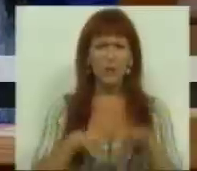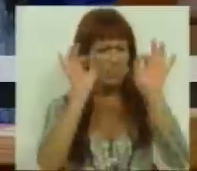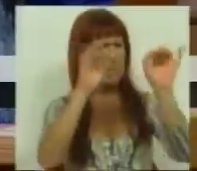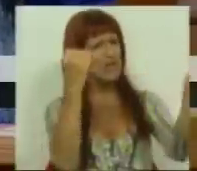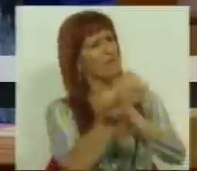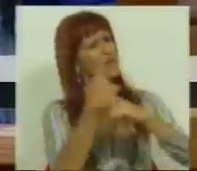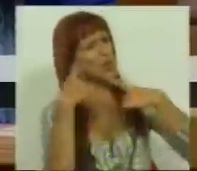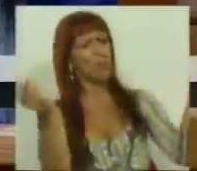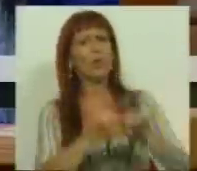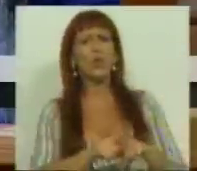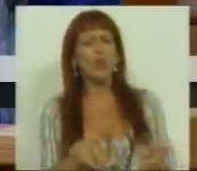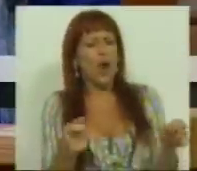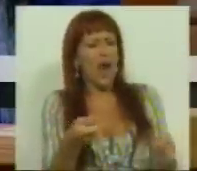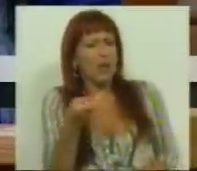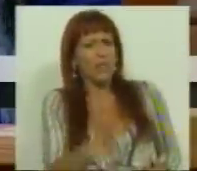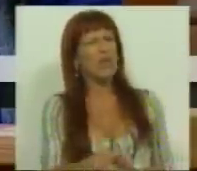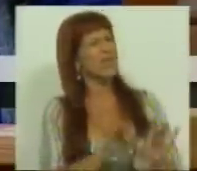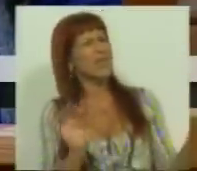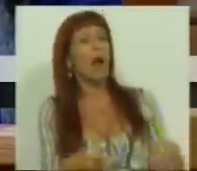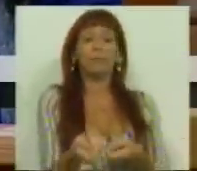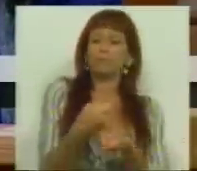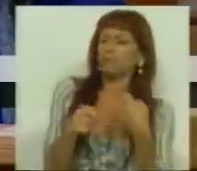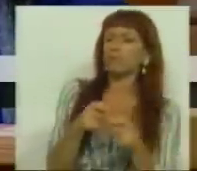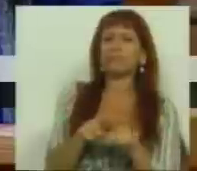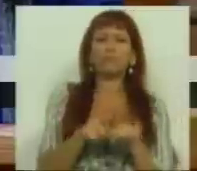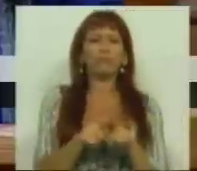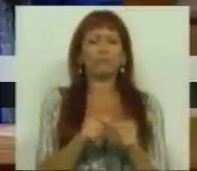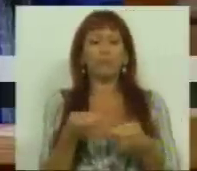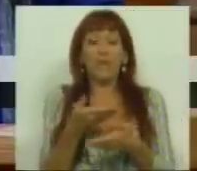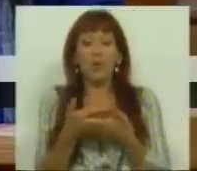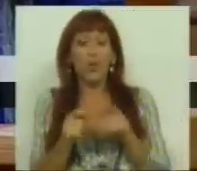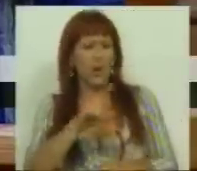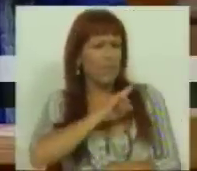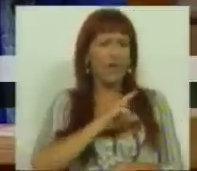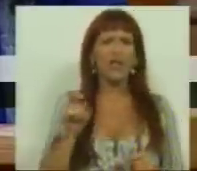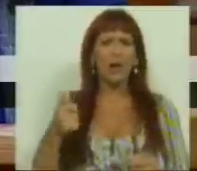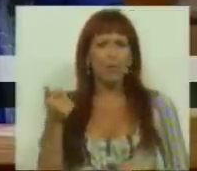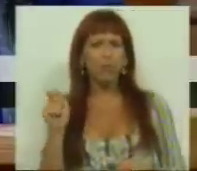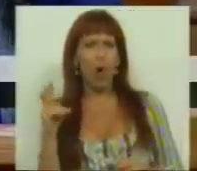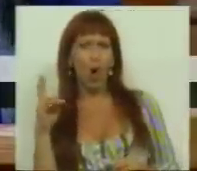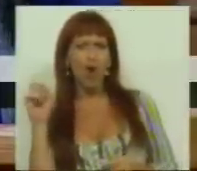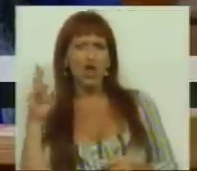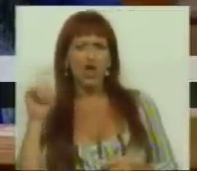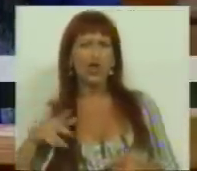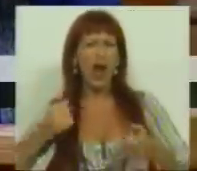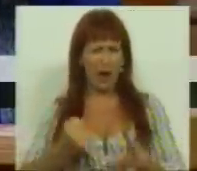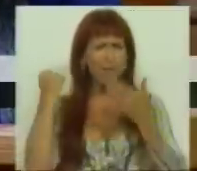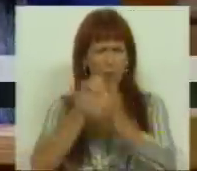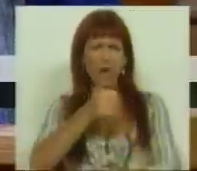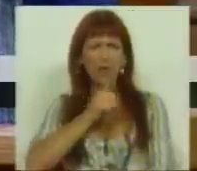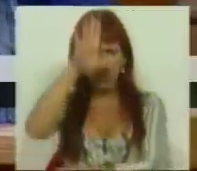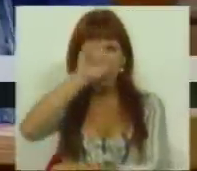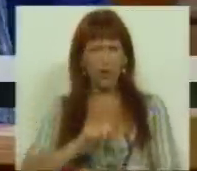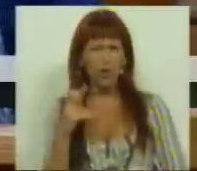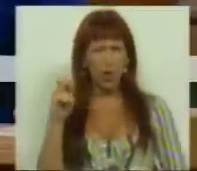tratar o serviço público de rádio e televisão como um negócio de mercearia das privatizações de António Borges? Apoiam as decisões do